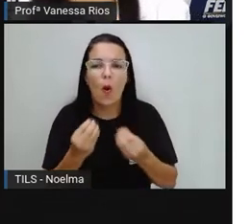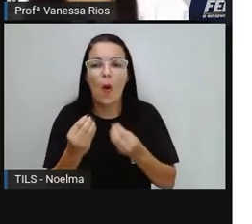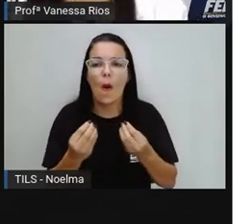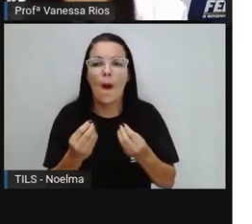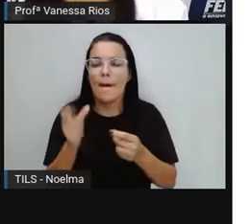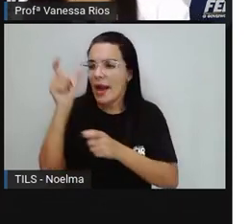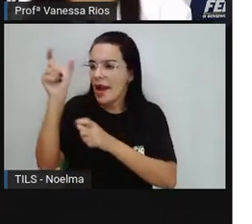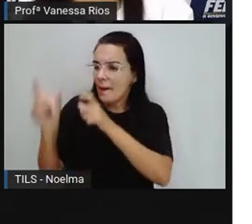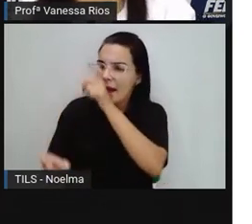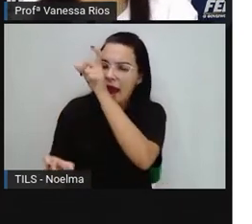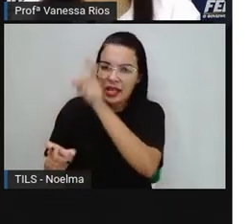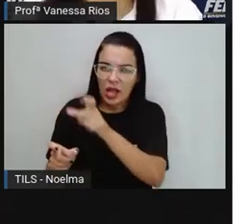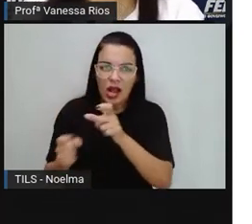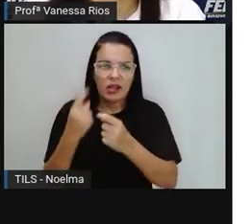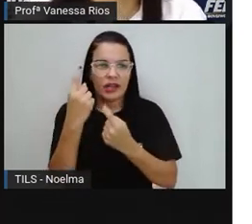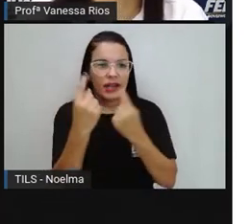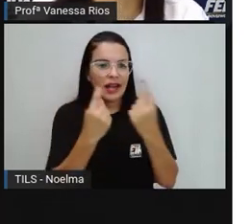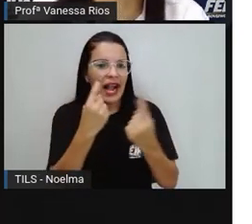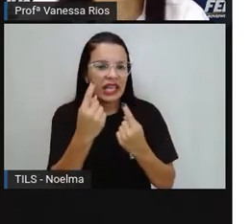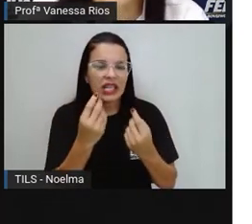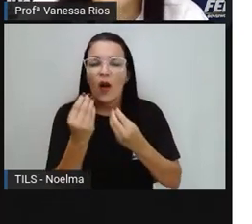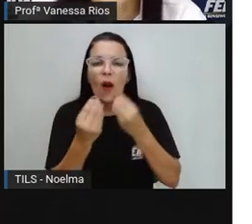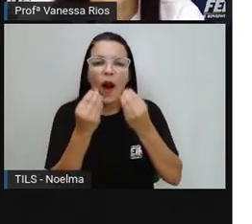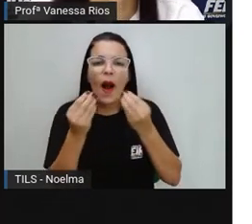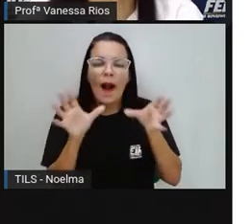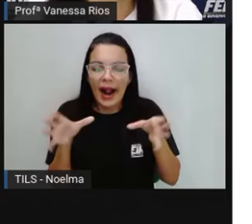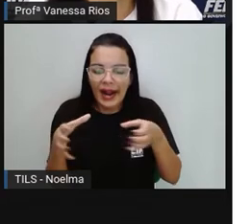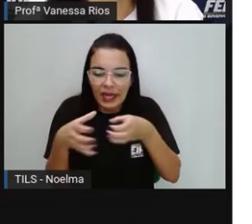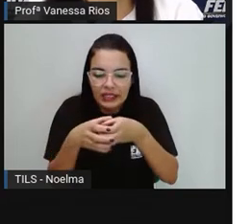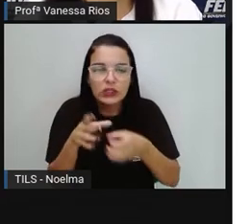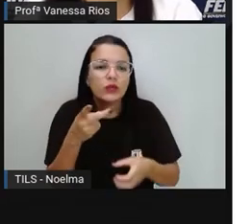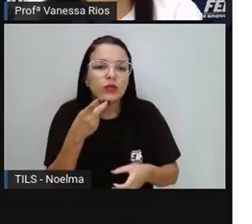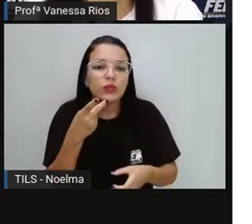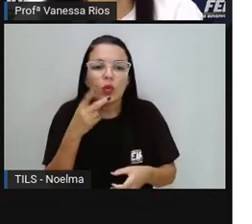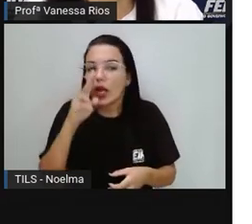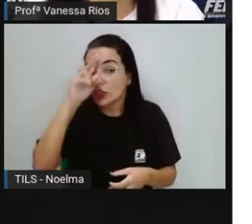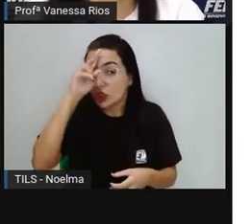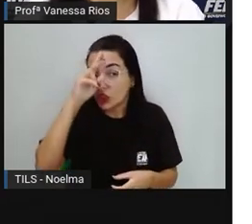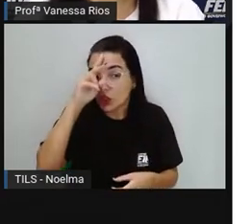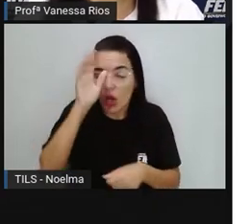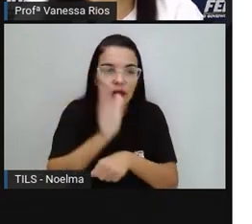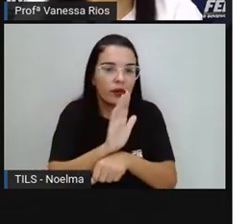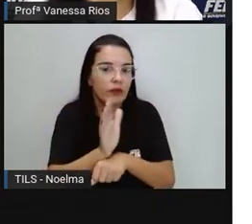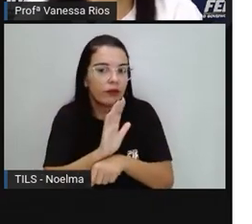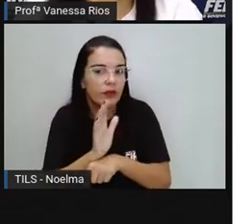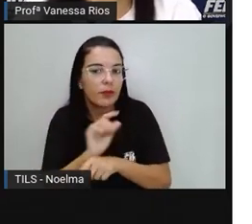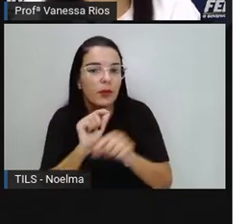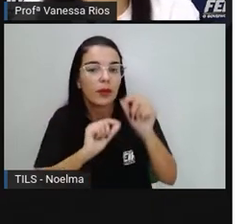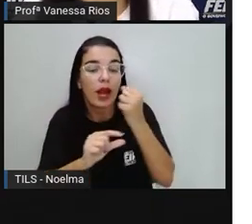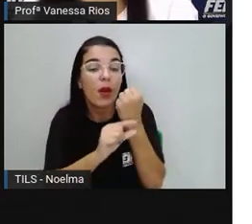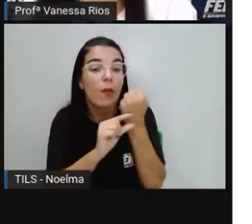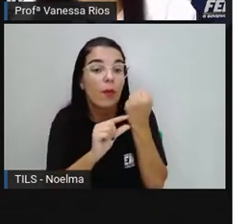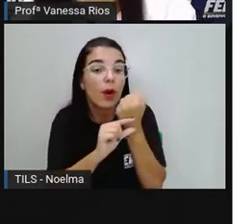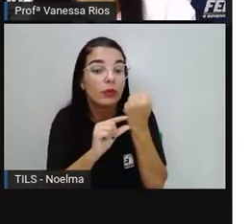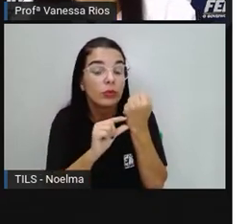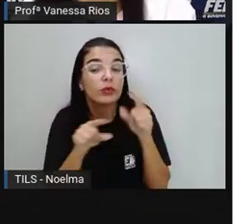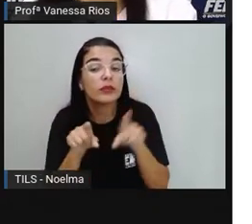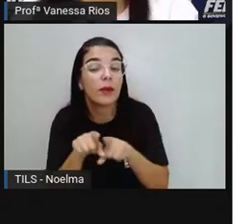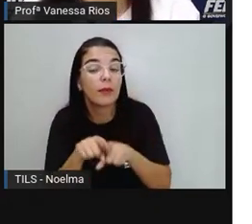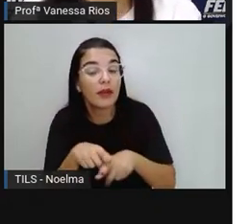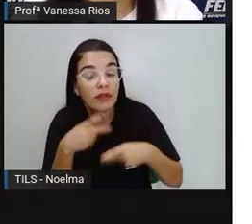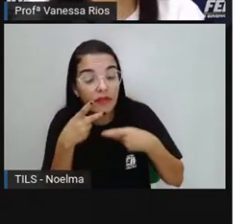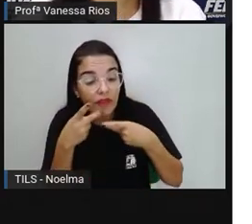os personagens, contar um pouco do enredo da história, o autor da resenha emite também a sua opinião,